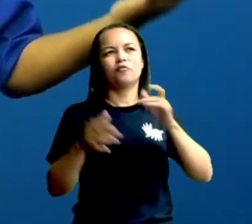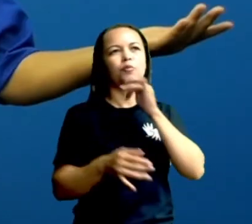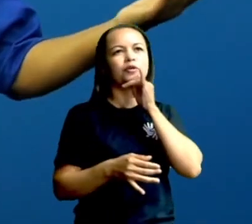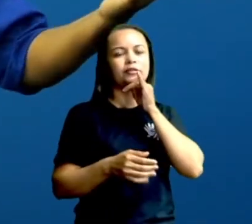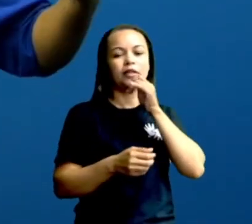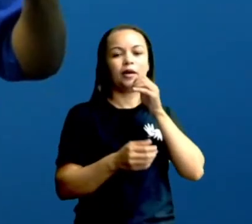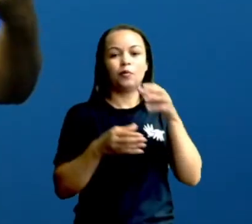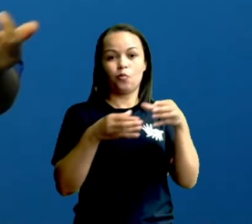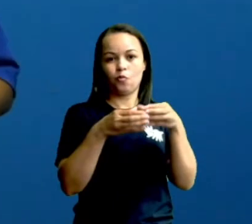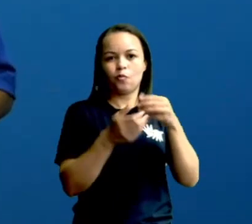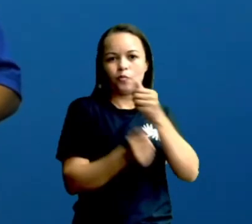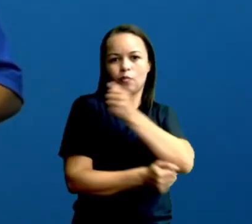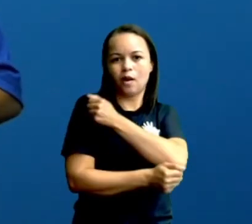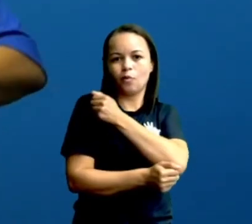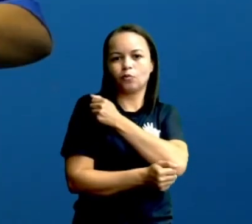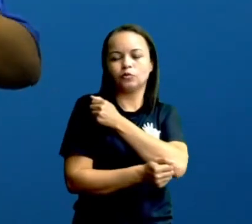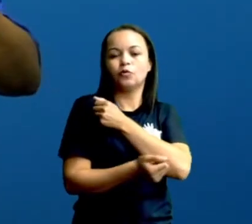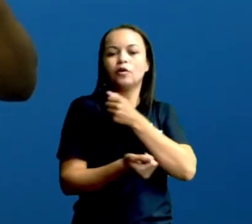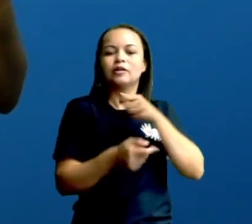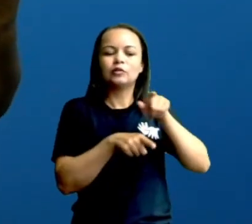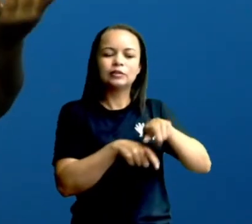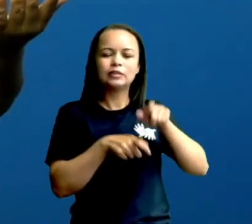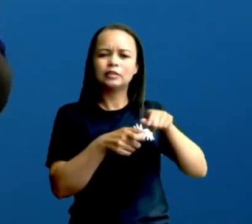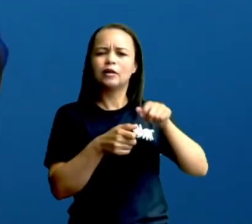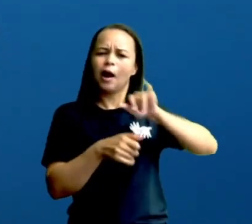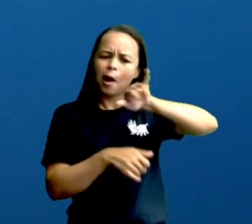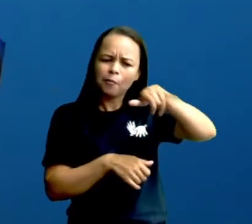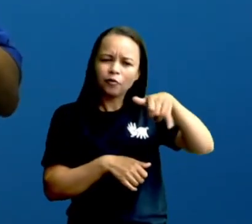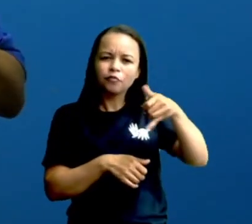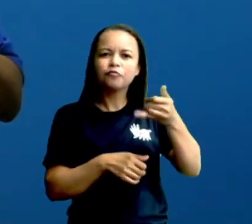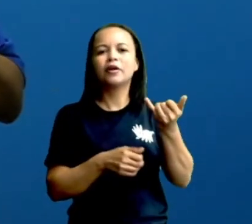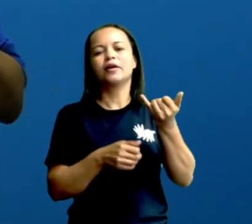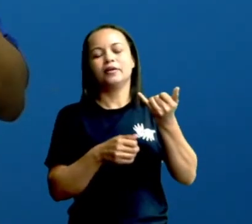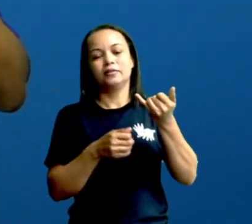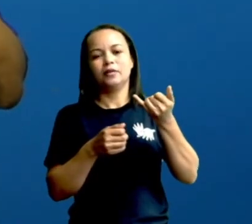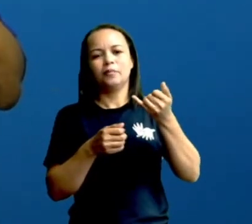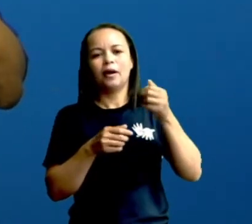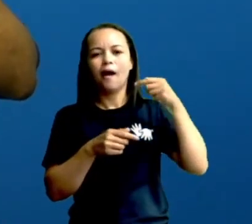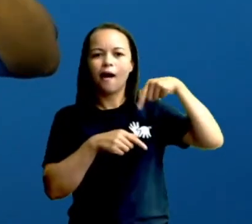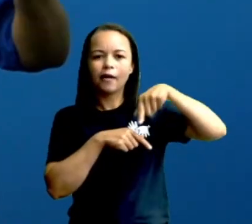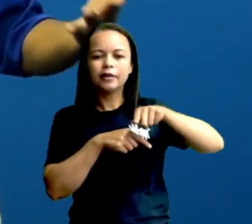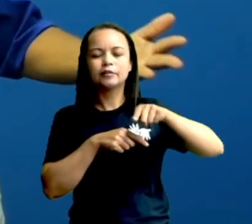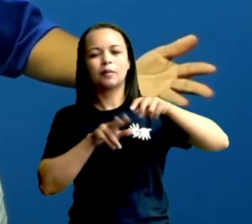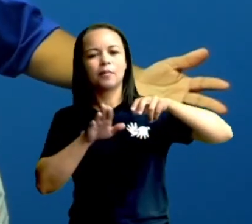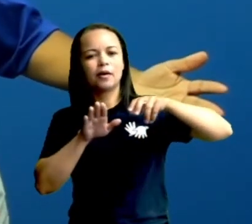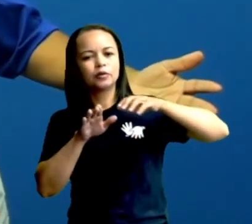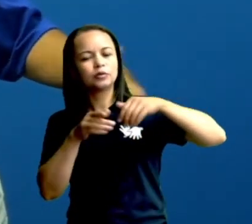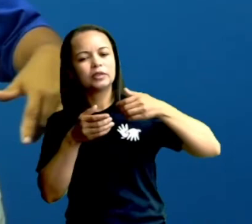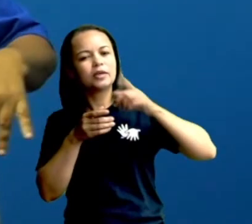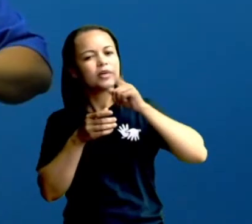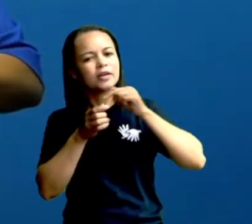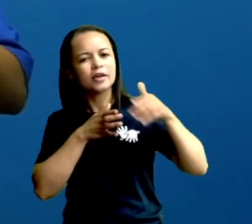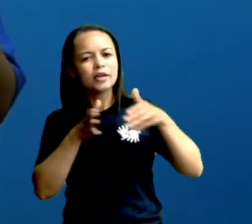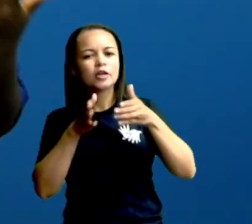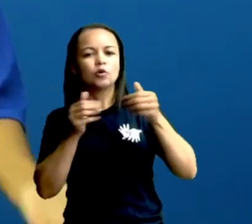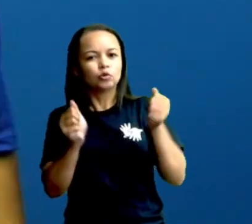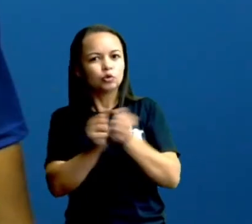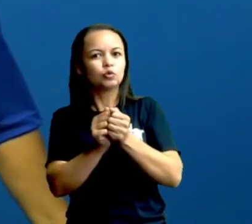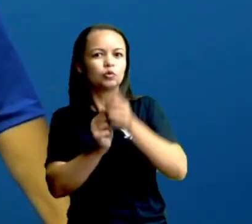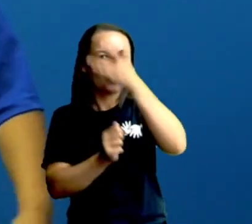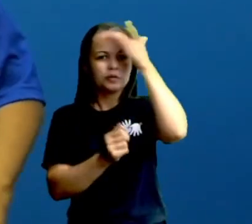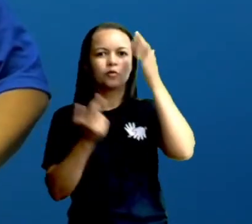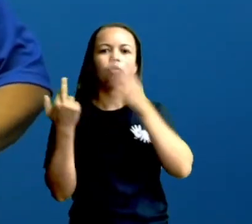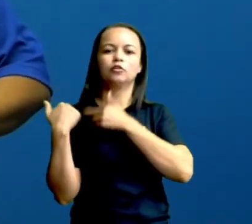nos sítios, aproveitem para tomar banho de rio, acompanhado pelo adulto, tá certo? Brincar de bicicleta, rolar